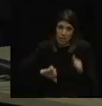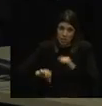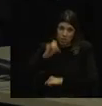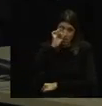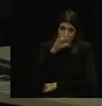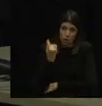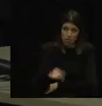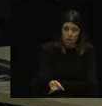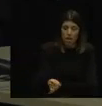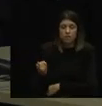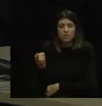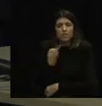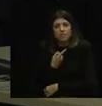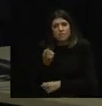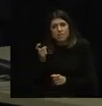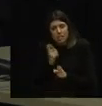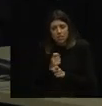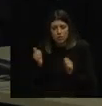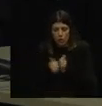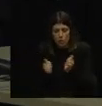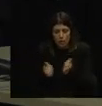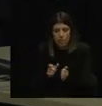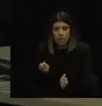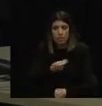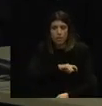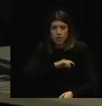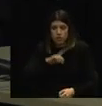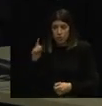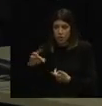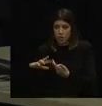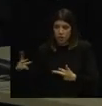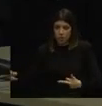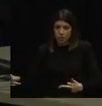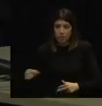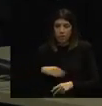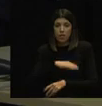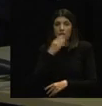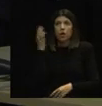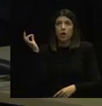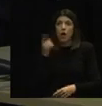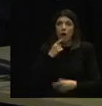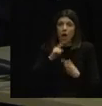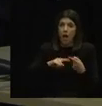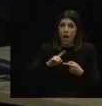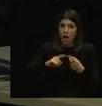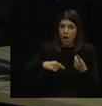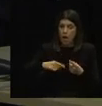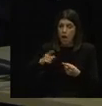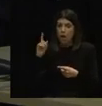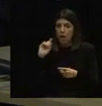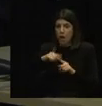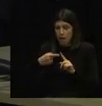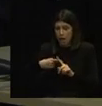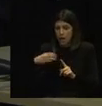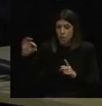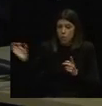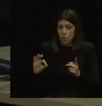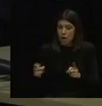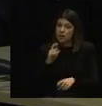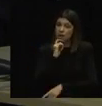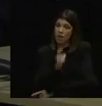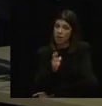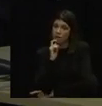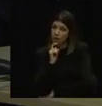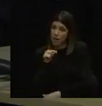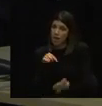situação exige o devido acompanhamento e fiscalização da autarquia, e este é já o 4º ano consecutivo em que deixamos este alerta no